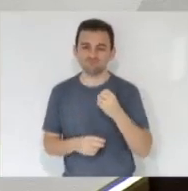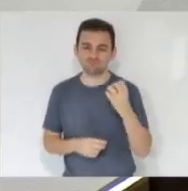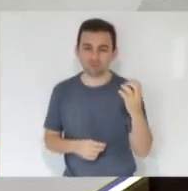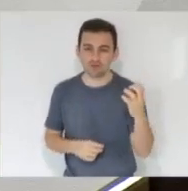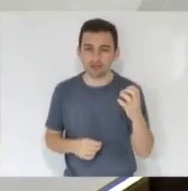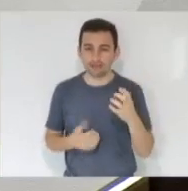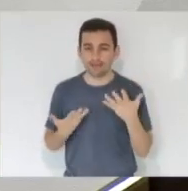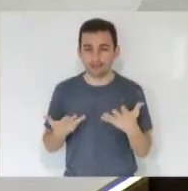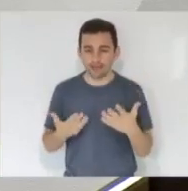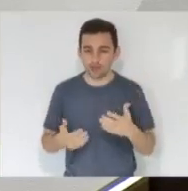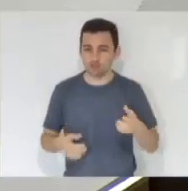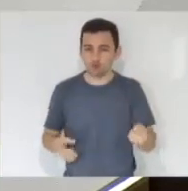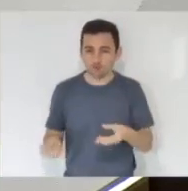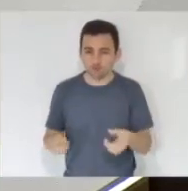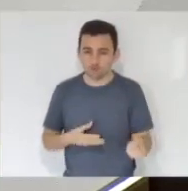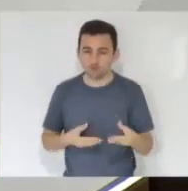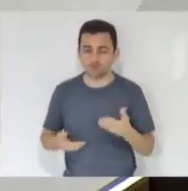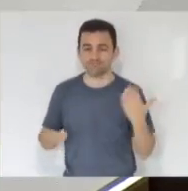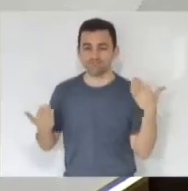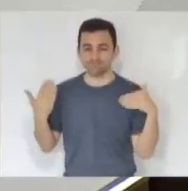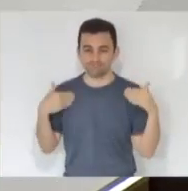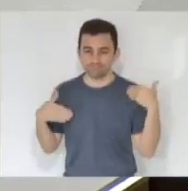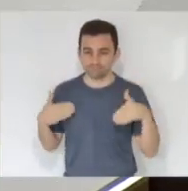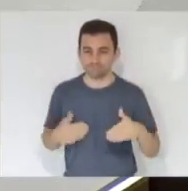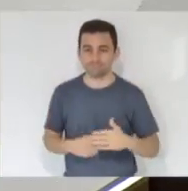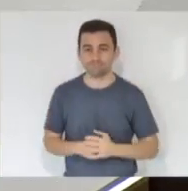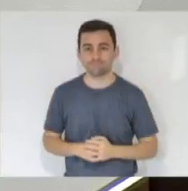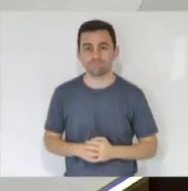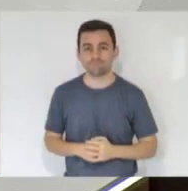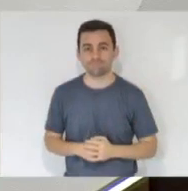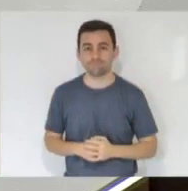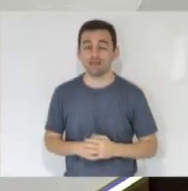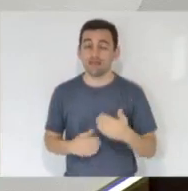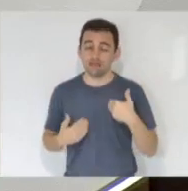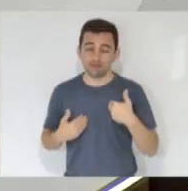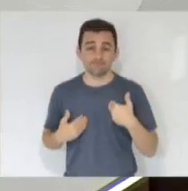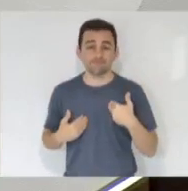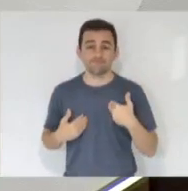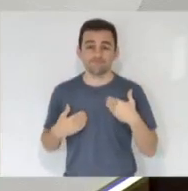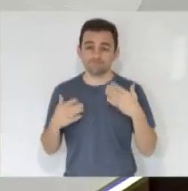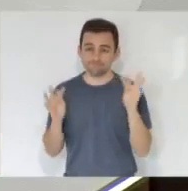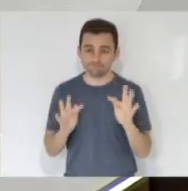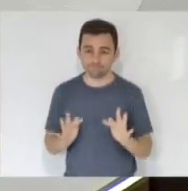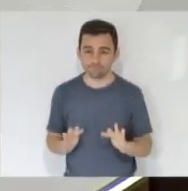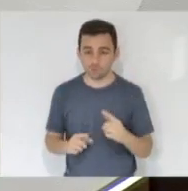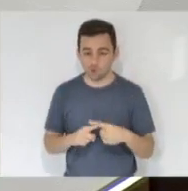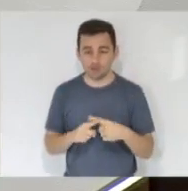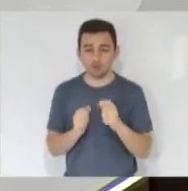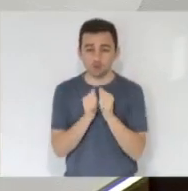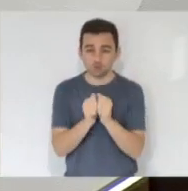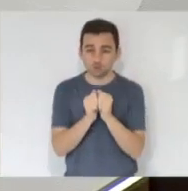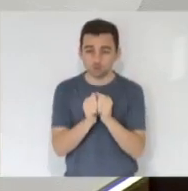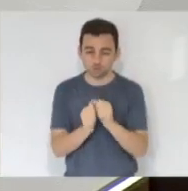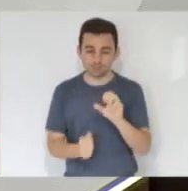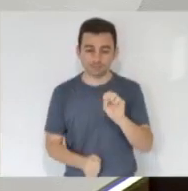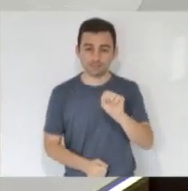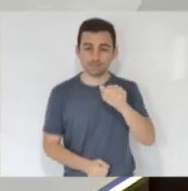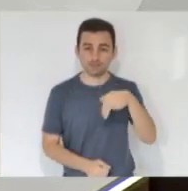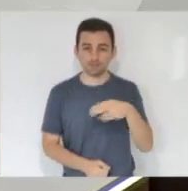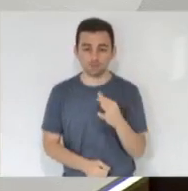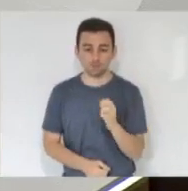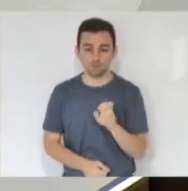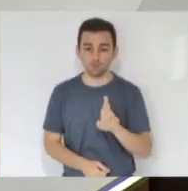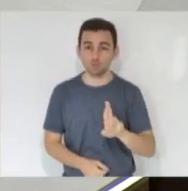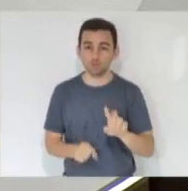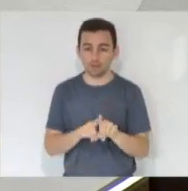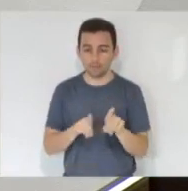novas aventuras. Então, a minha felicidade de poder estar junto com a Santur, estar junto com o